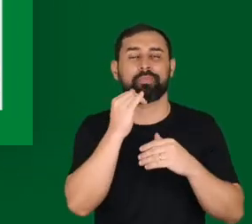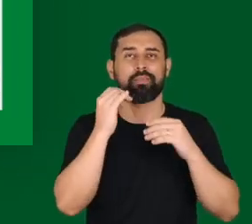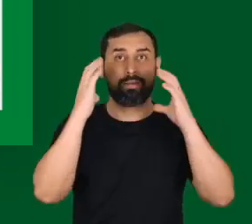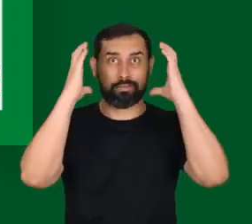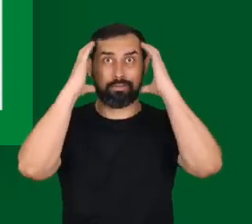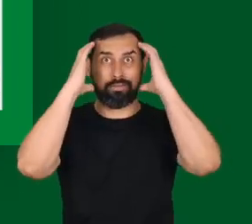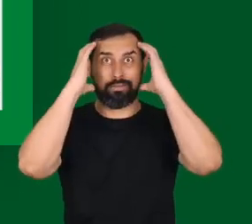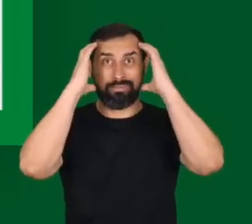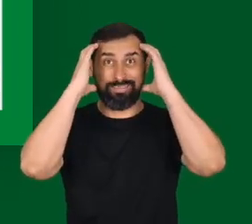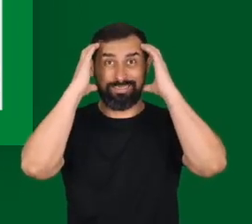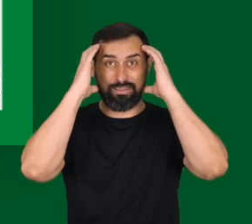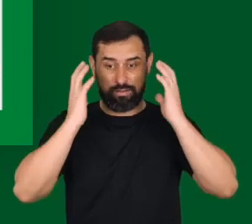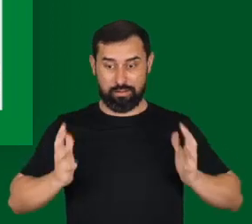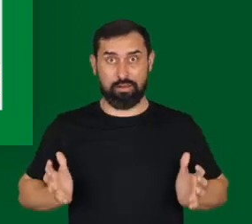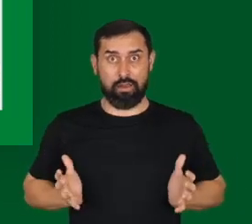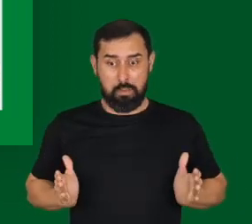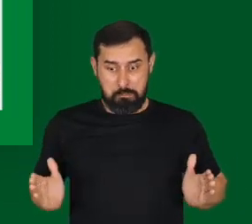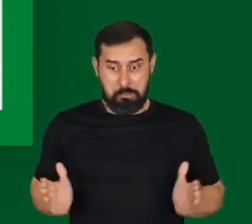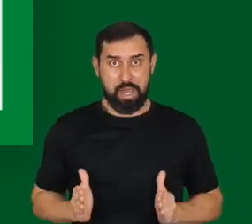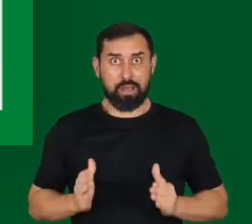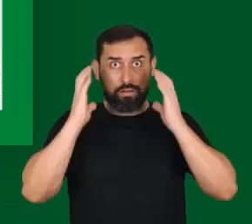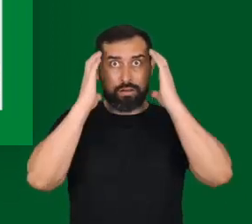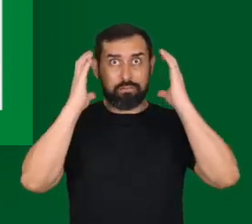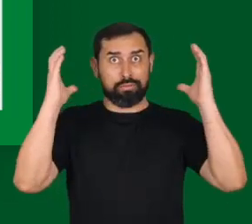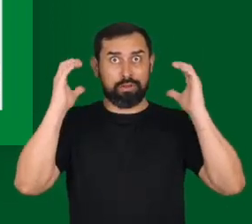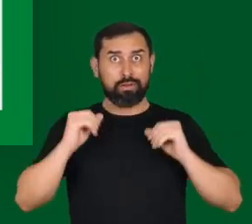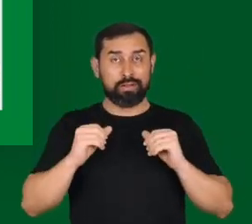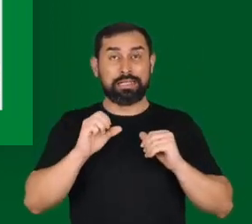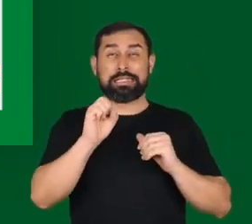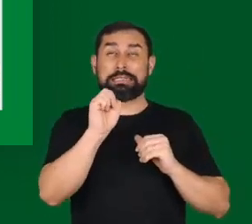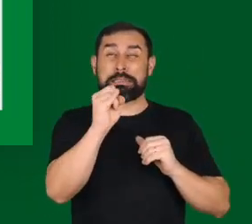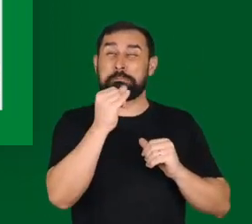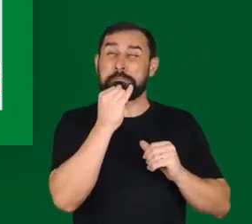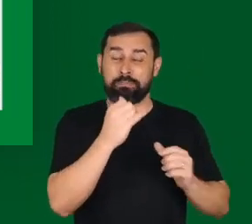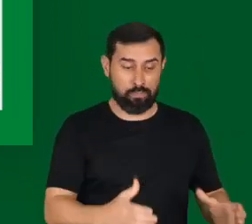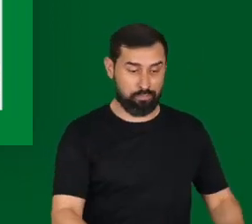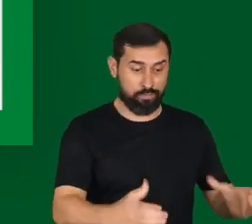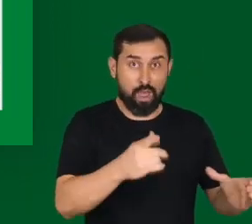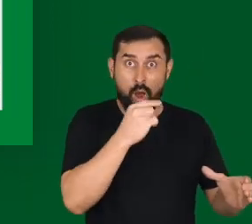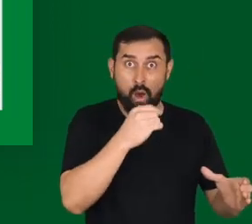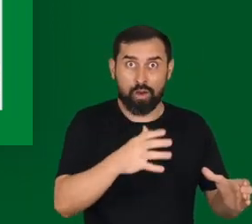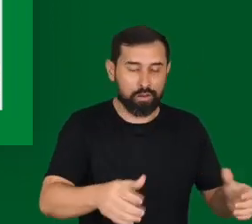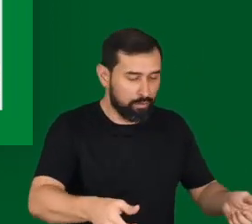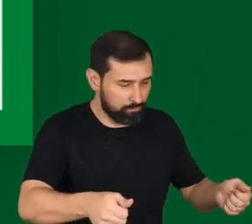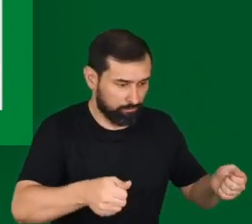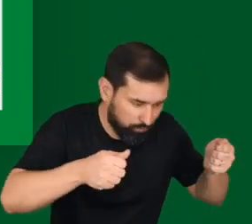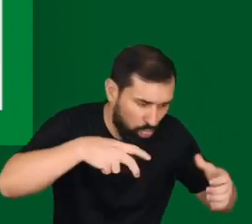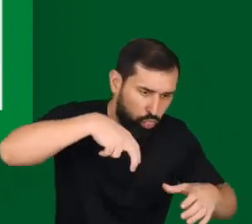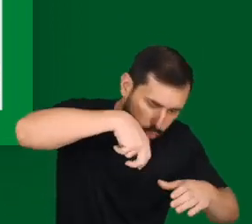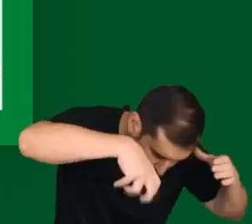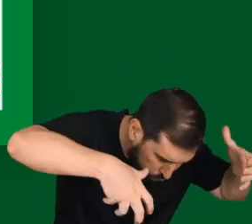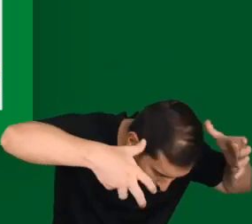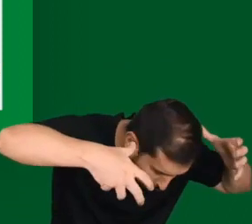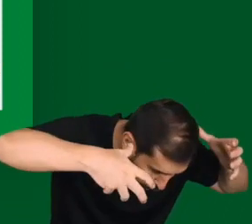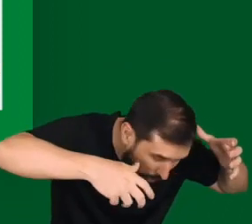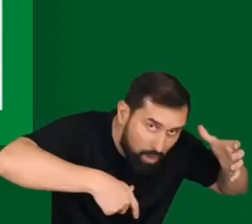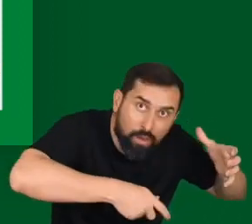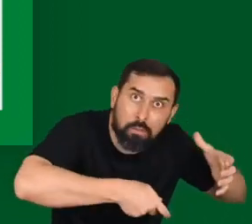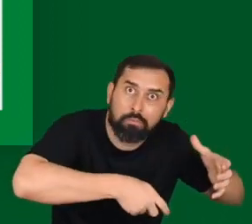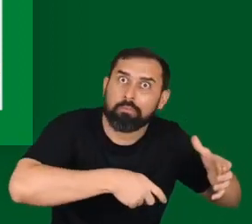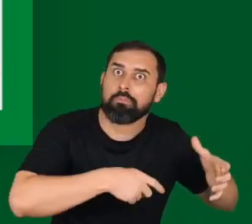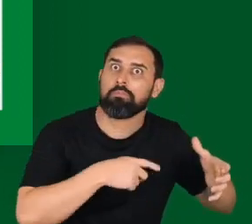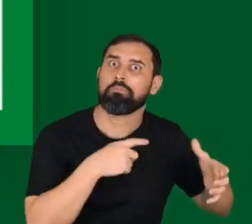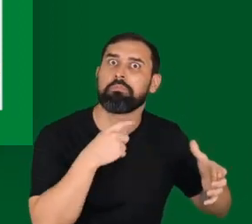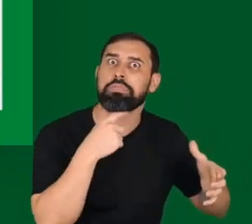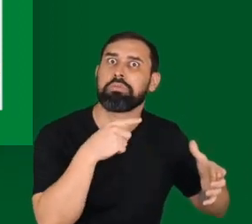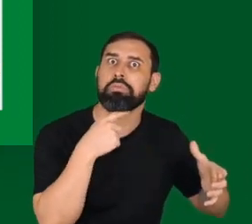Se a criança se debruçar sobre um balde de água, ela não tem o reflexo de retornar. E com isso pode levar a lesões de